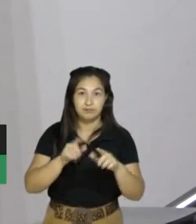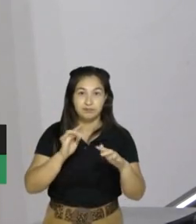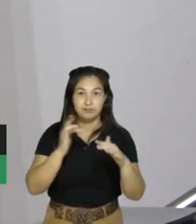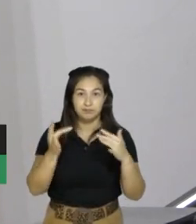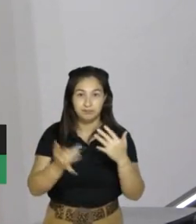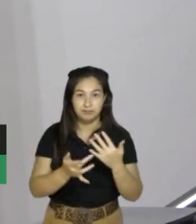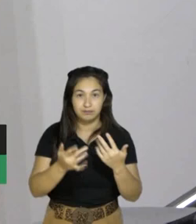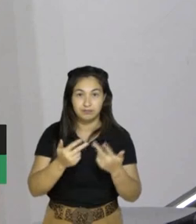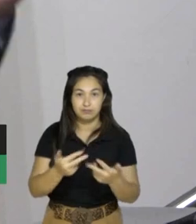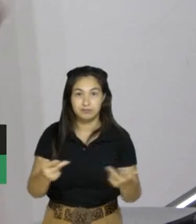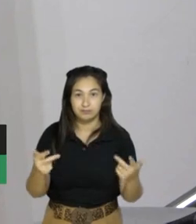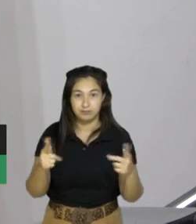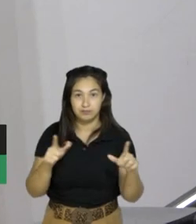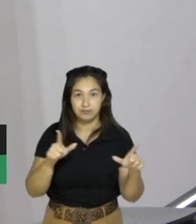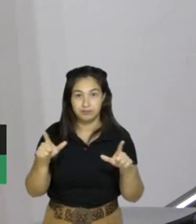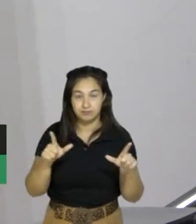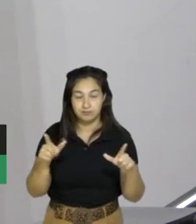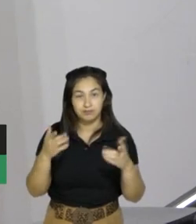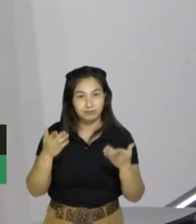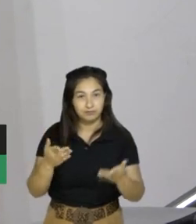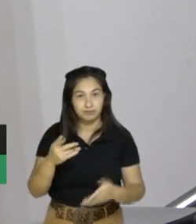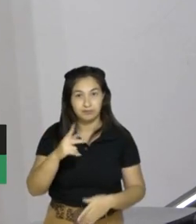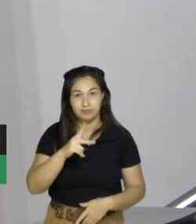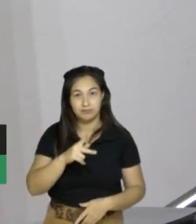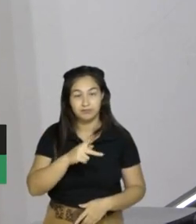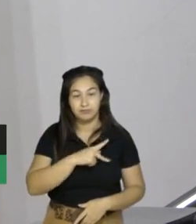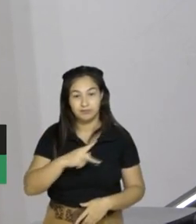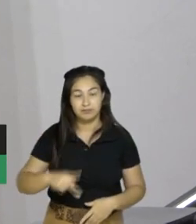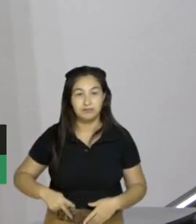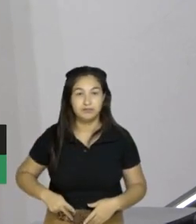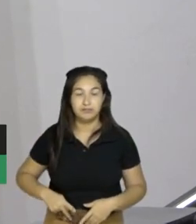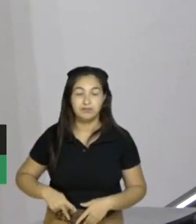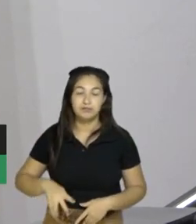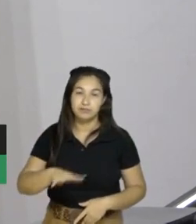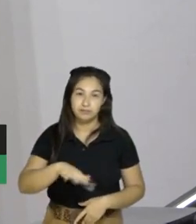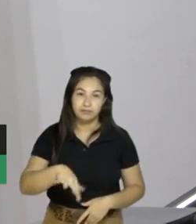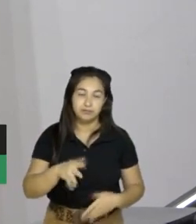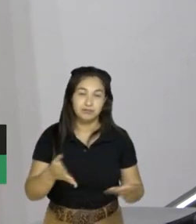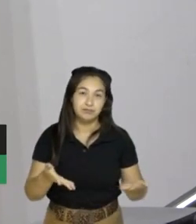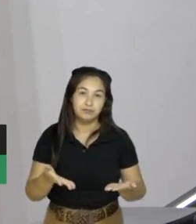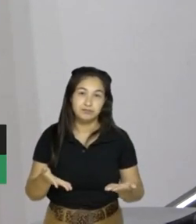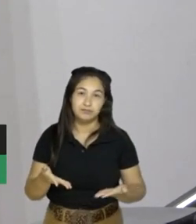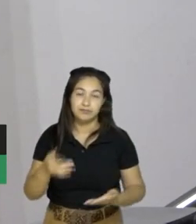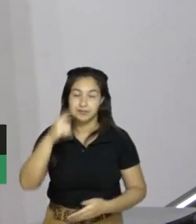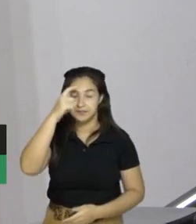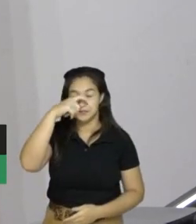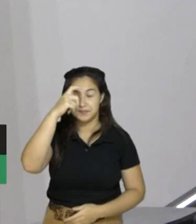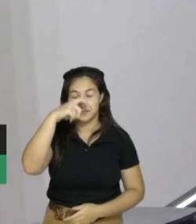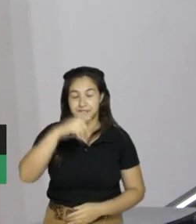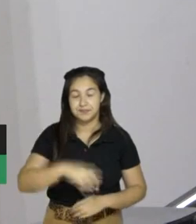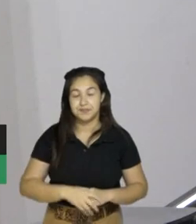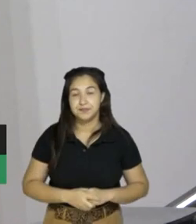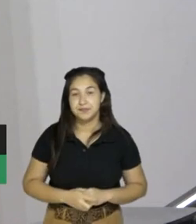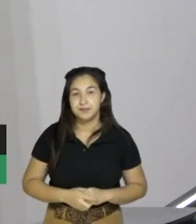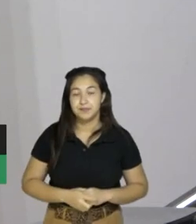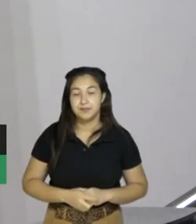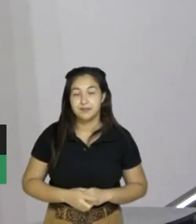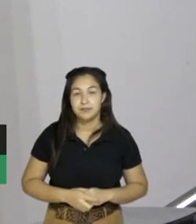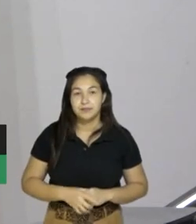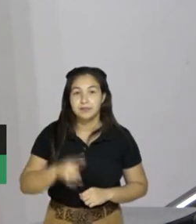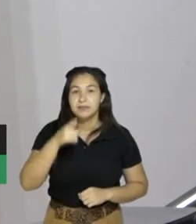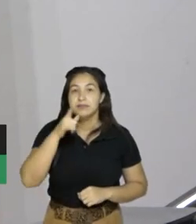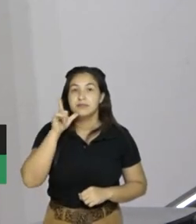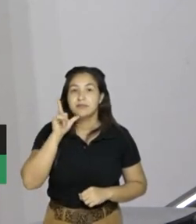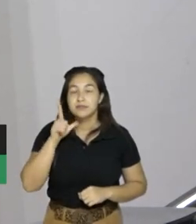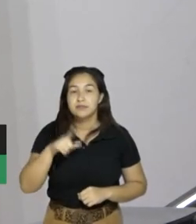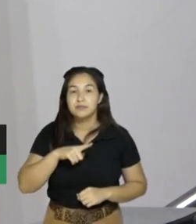presidente que Preside a sessão é neste momento e dizer que ontem nós tivemos nesta casa aqui